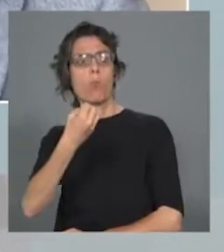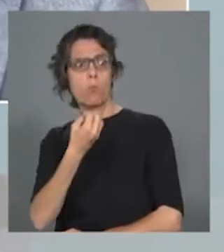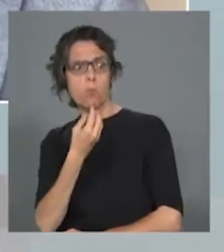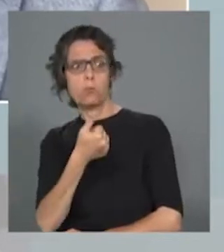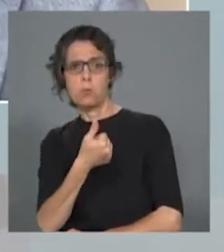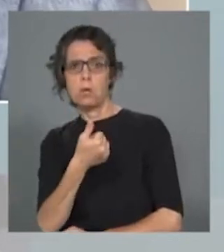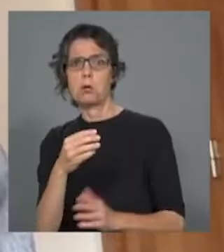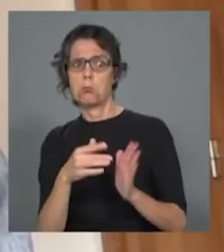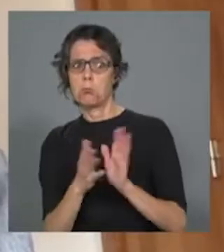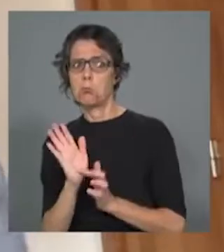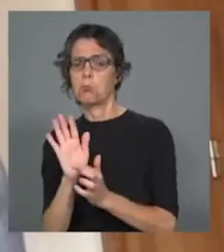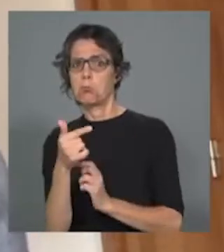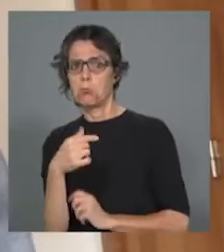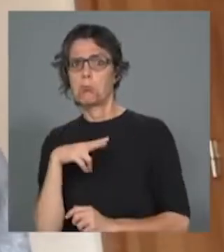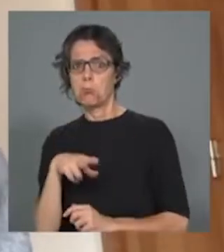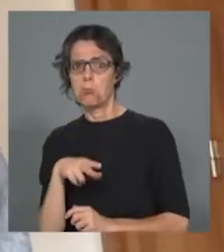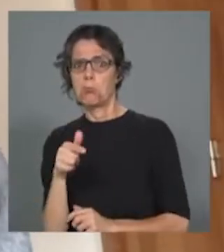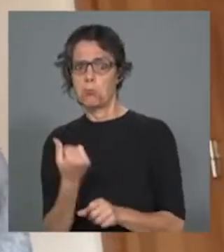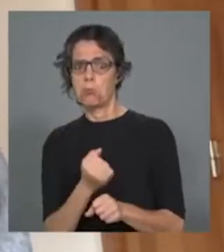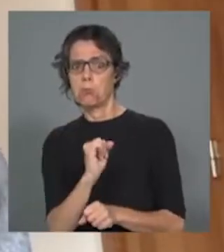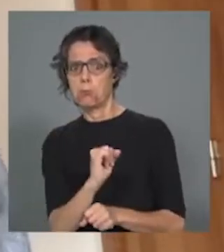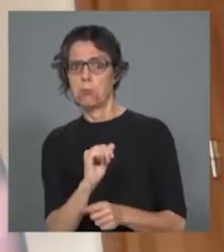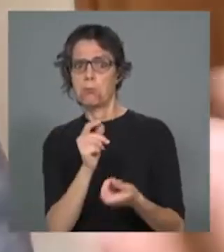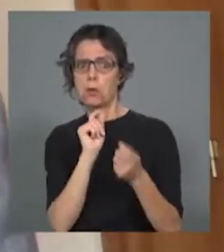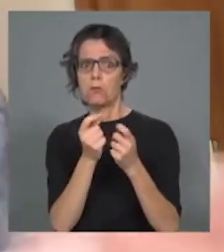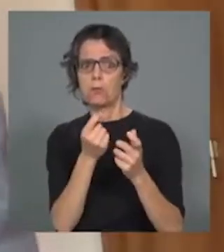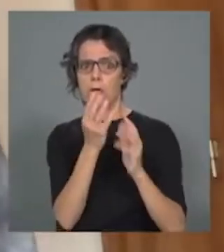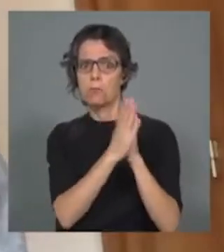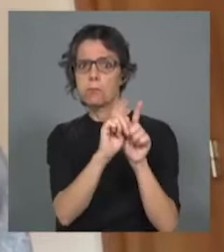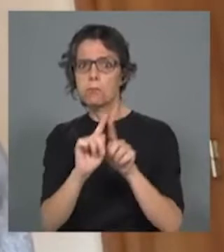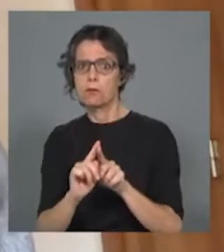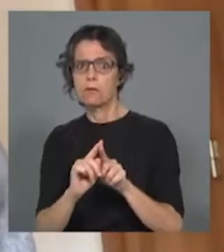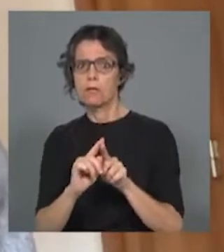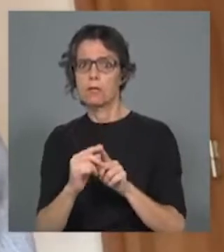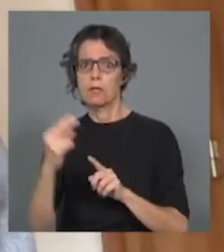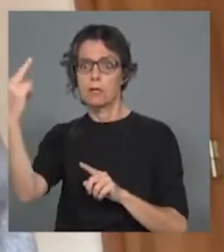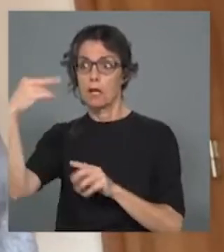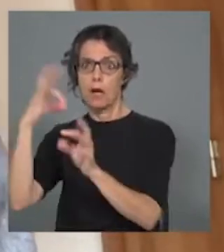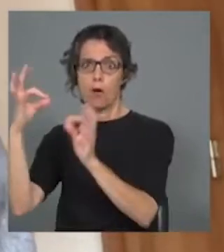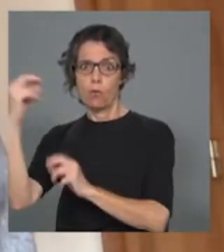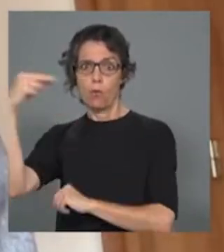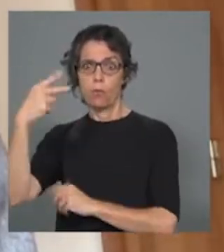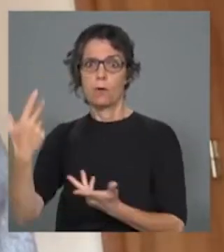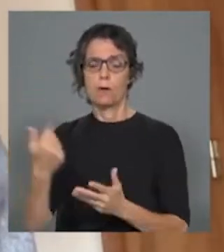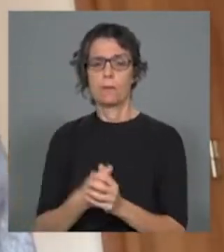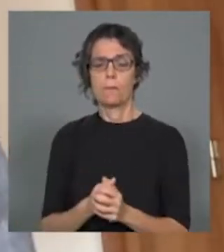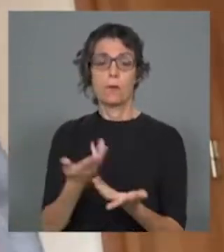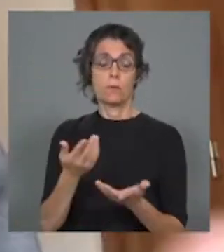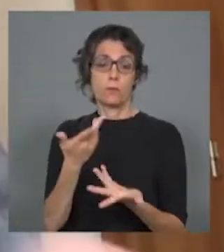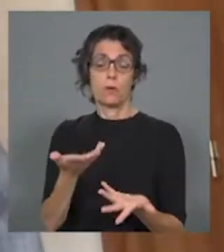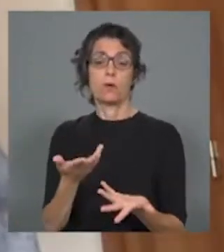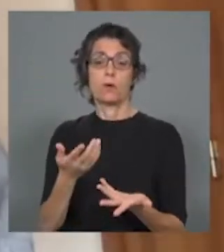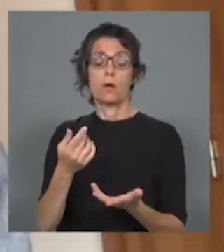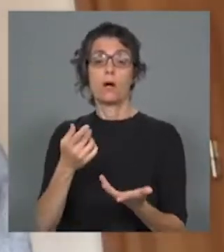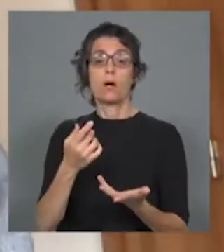em termos daquilo que é a dinâmica de diálogo interreligioso e que se reflete também, por exemplo, nas tomadas de posse do atual Presidente da República, que